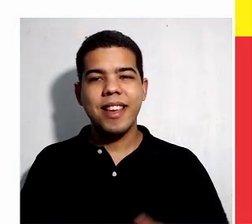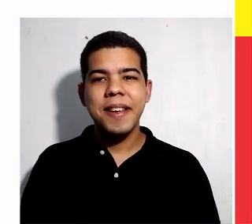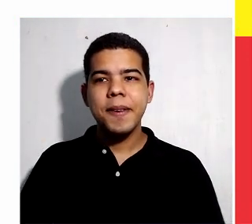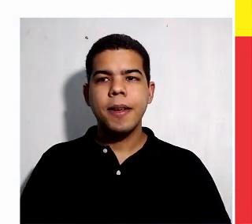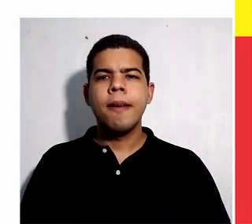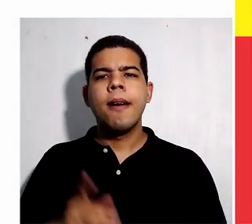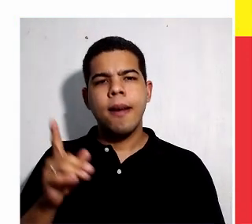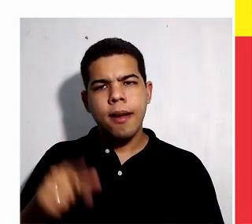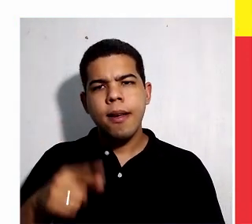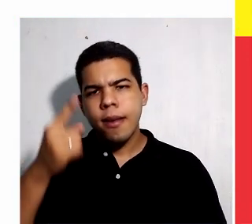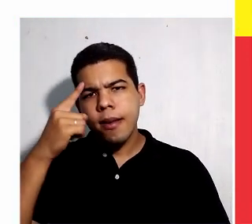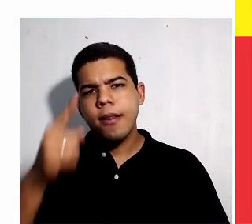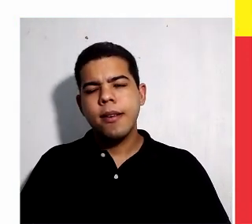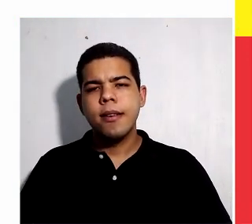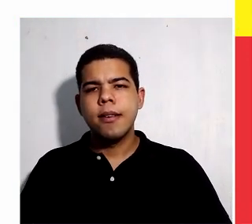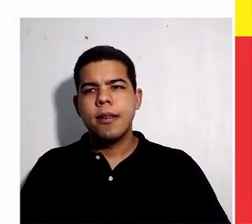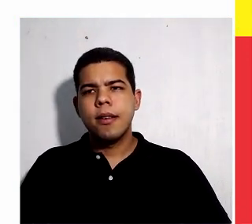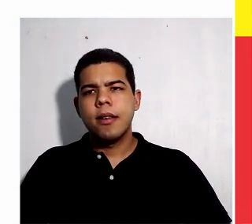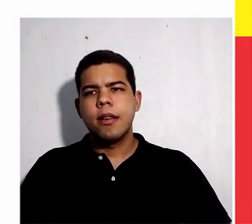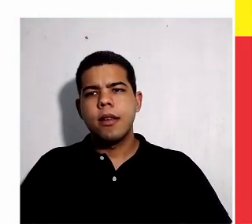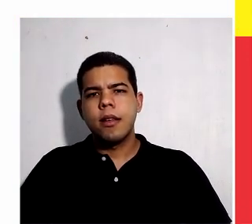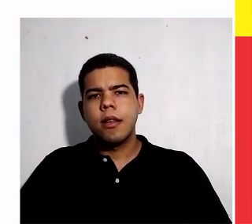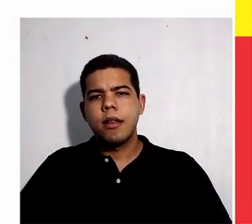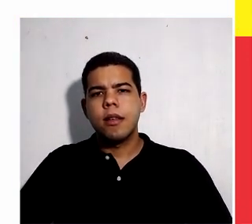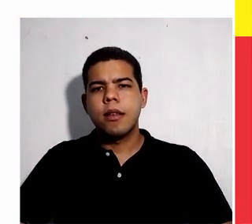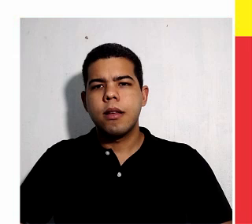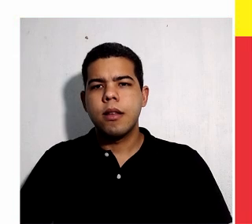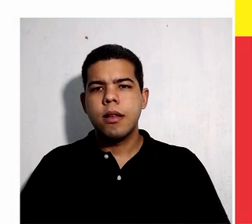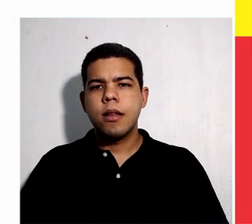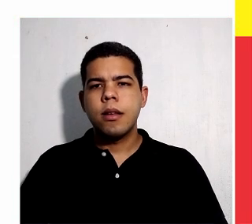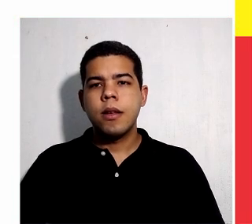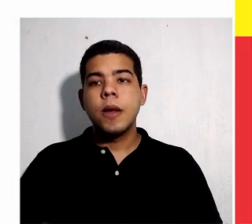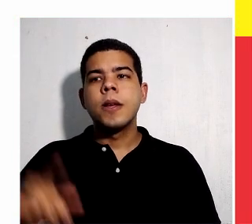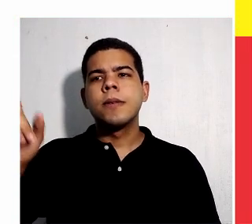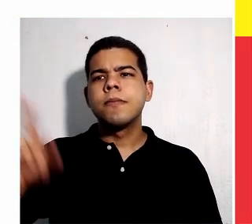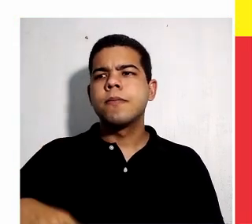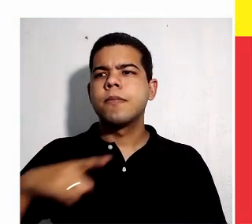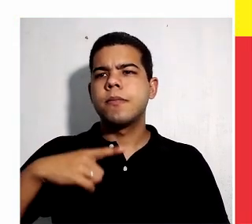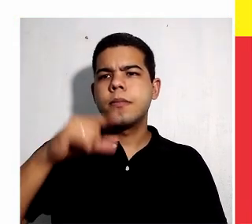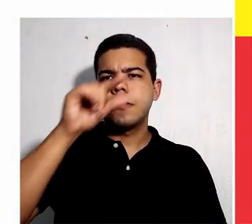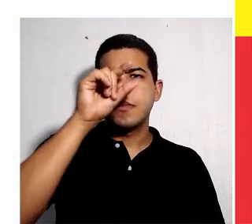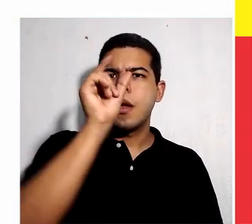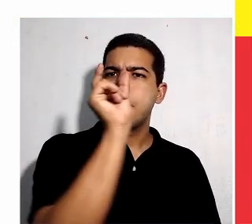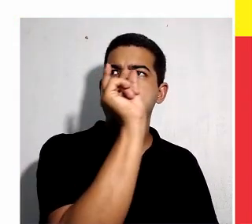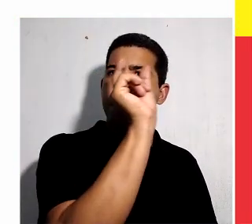ideia justamente é essa. É se você encontrar ali, ó, uma quantidade da